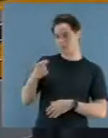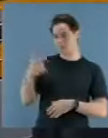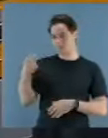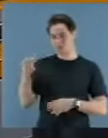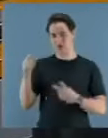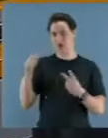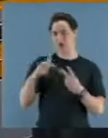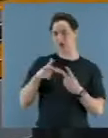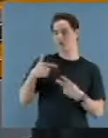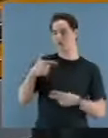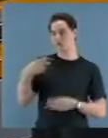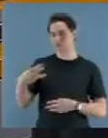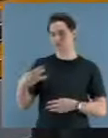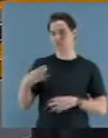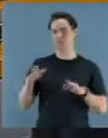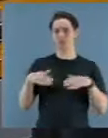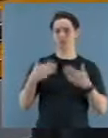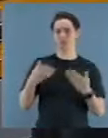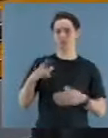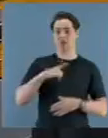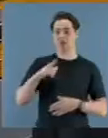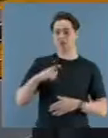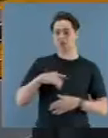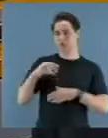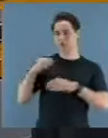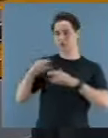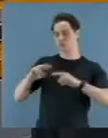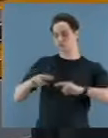23. DOC TED,